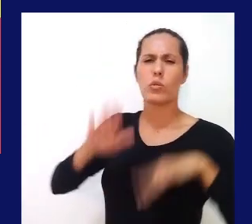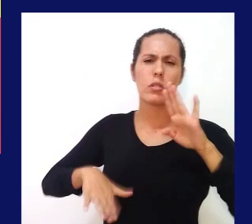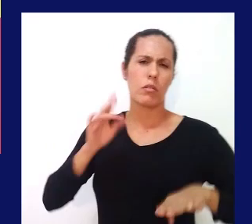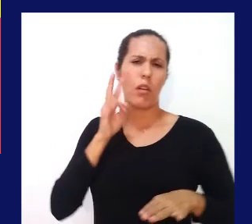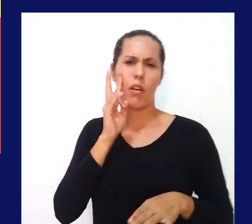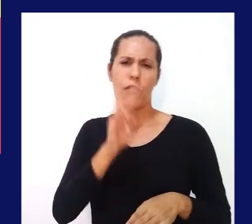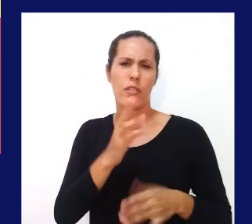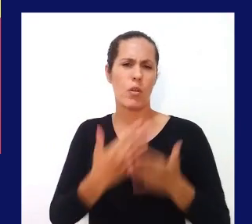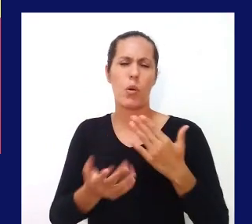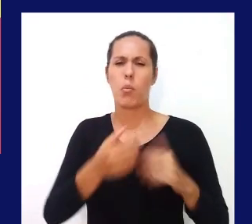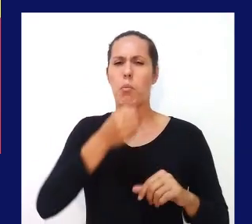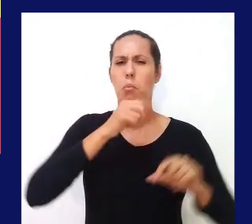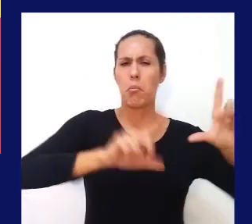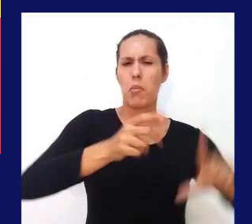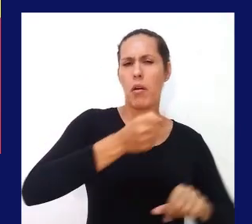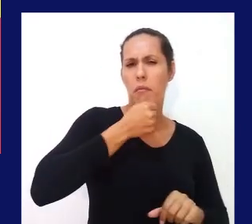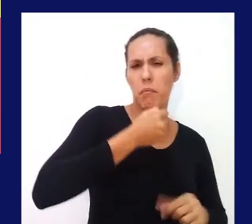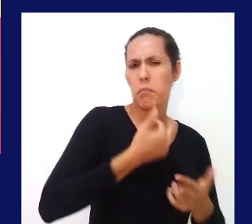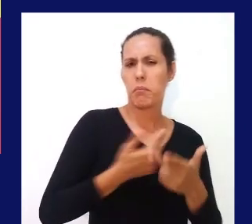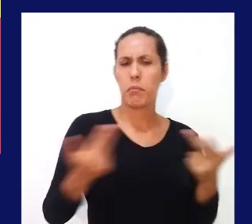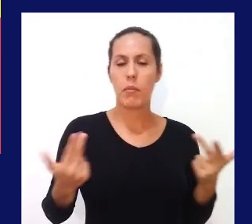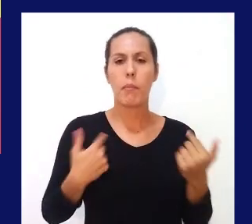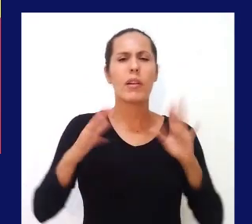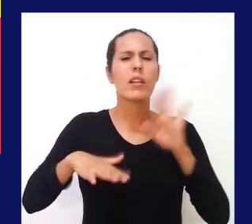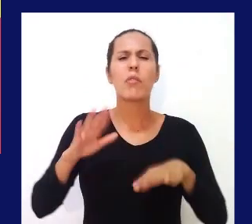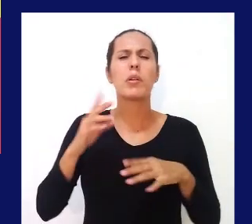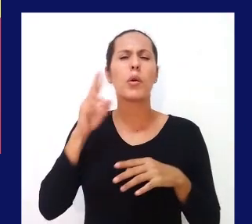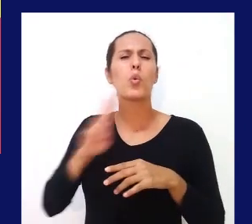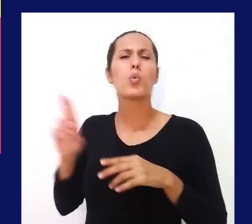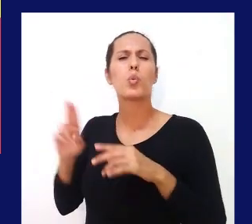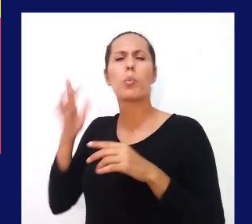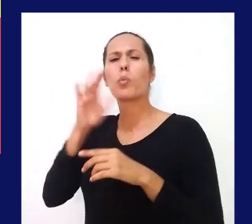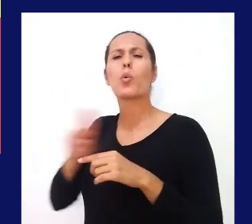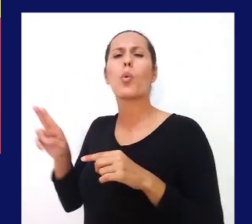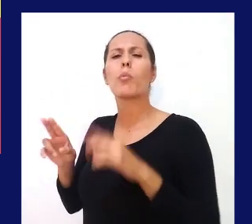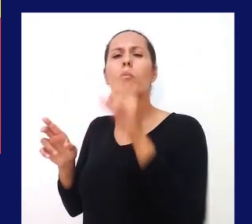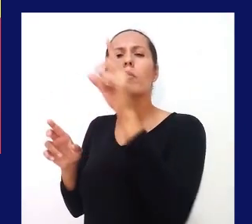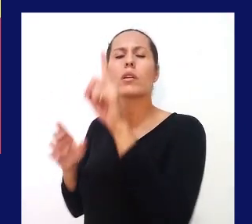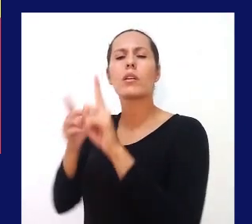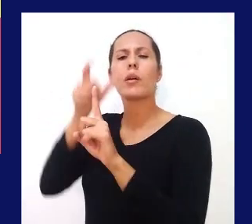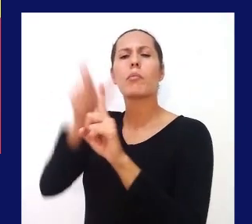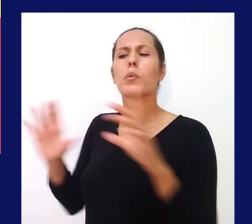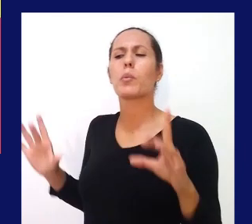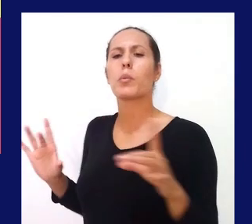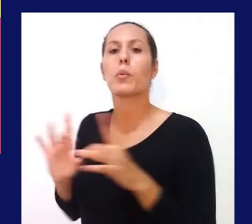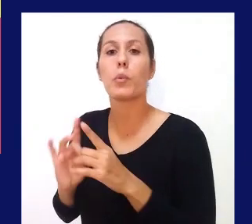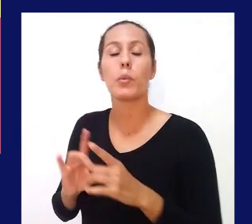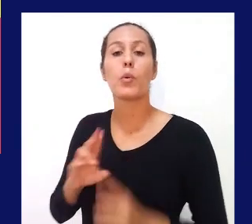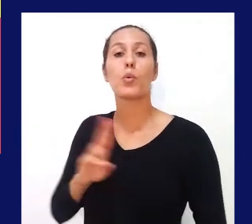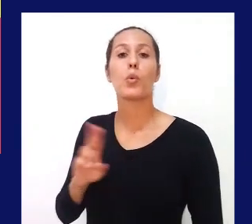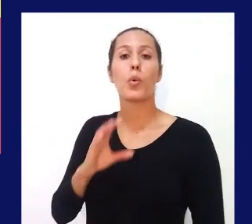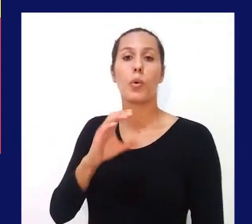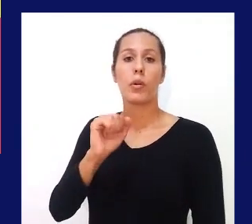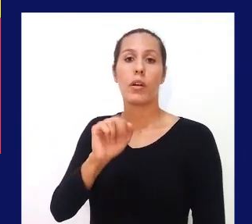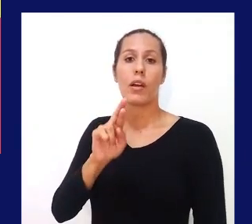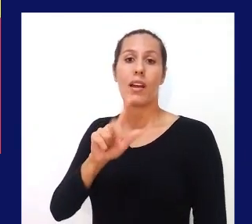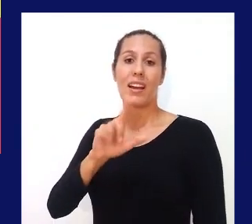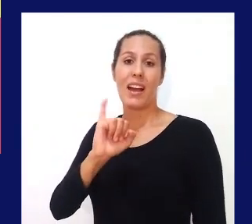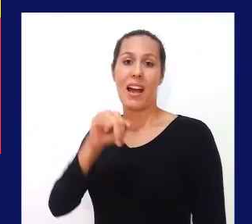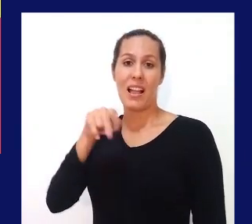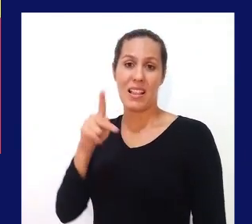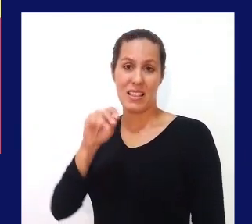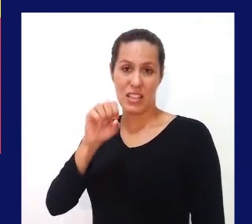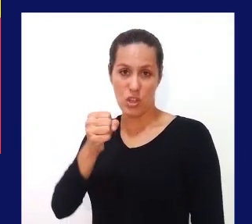que muita gente já deve ter visto em algum programa de TV, mas de repente não está ligando o nome à pessoa, né? É Carlinhos